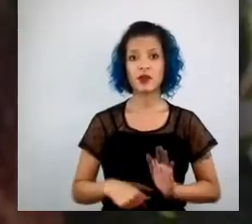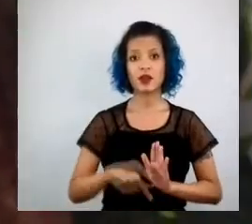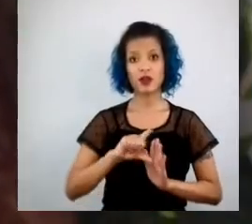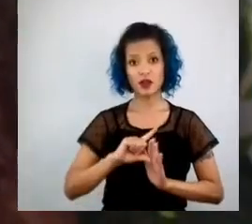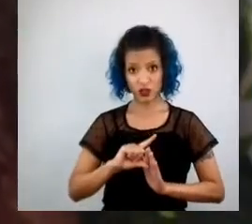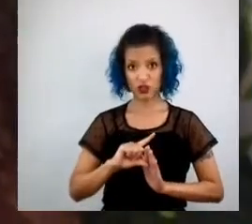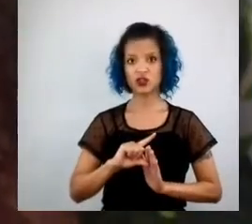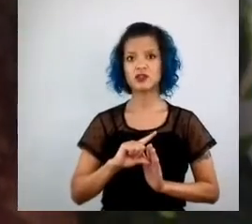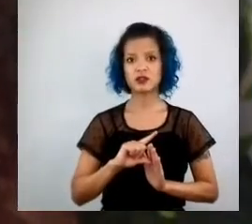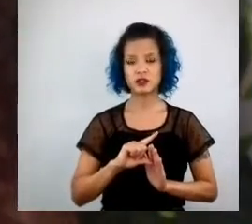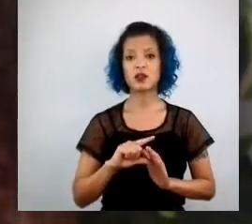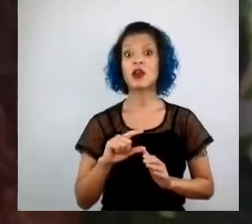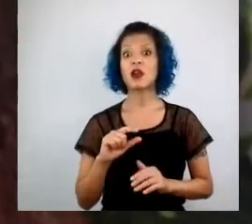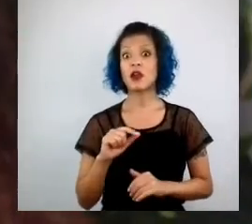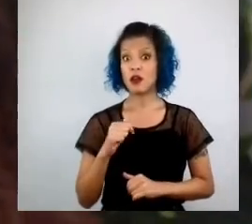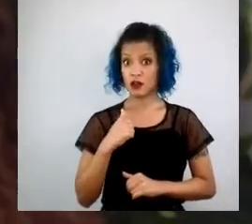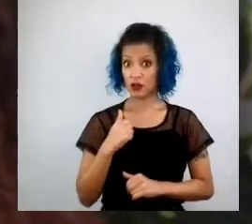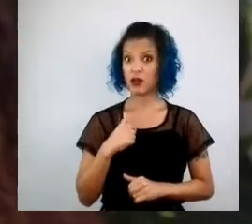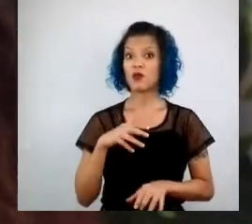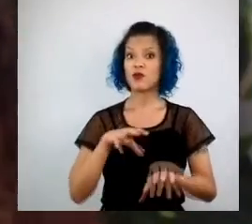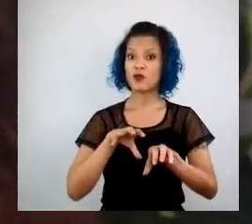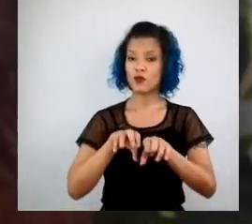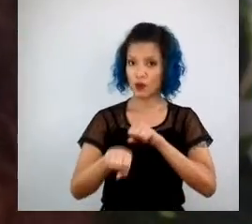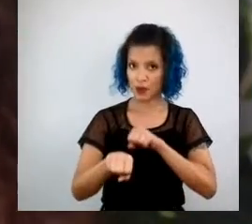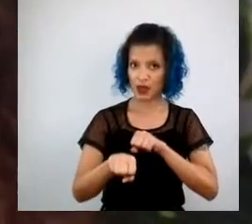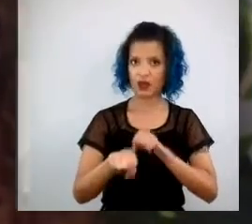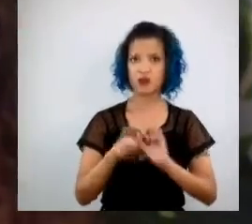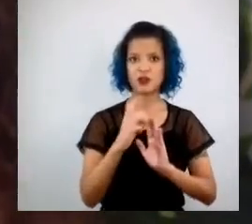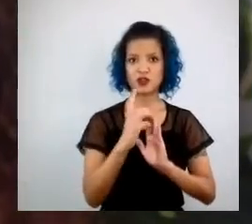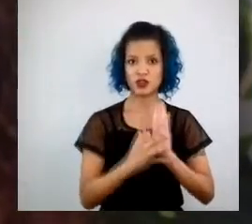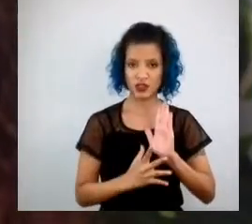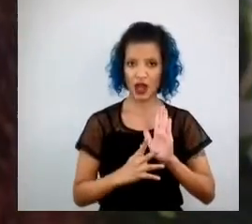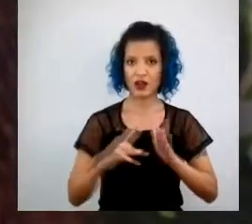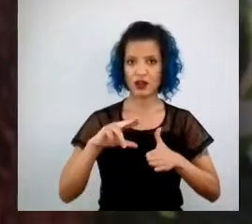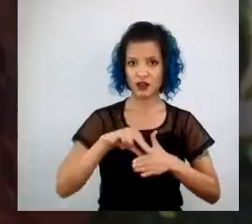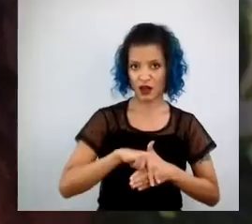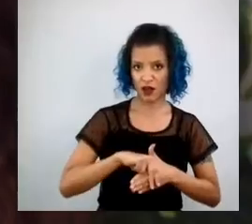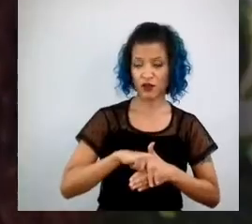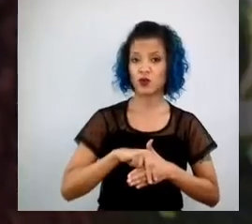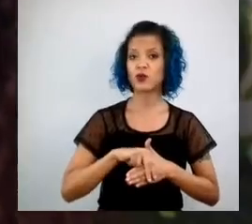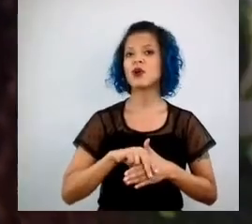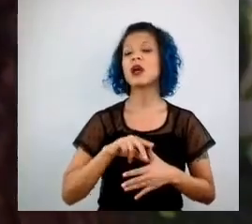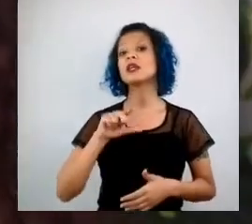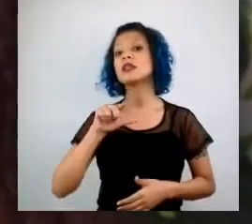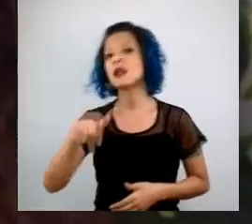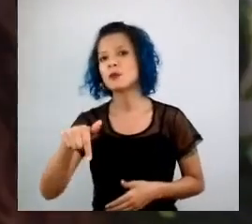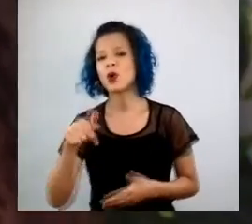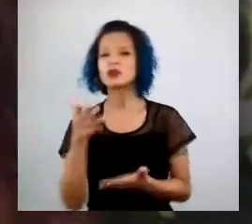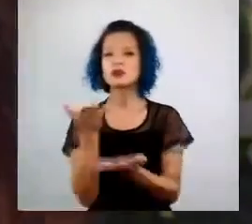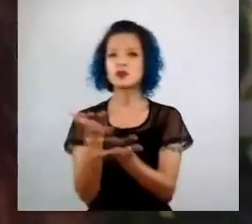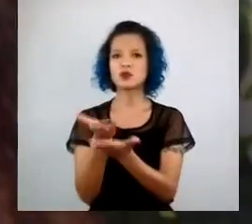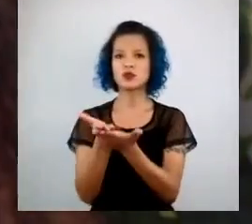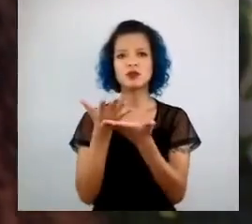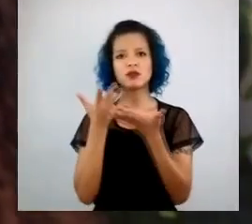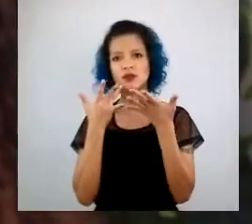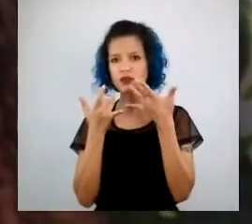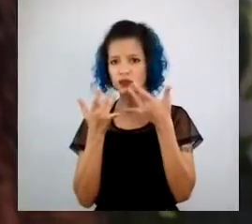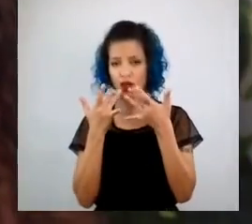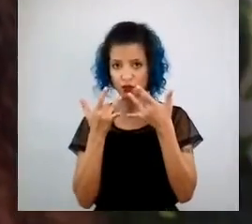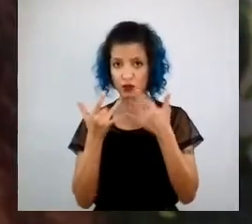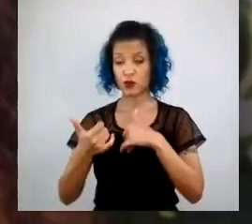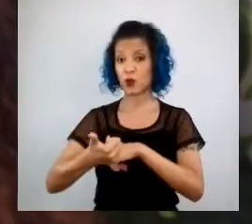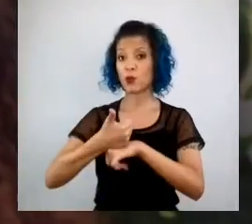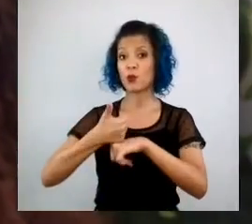que eu me formei em design gráfico, eu comecei a fazer teatro. Então, fui fazer um curso profissionalizante no Teatro